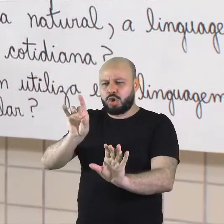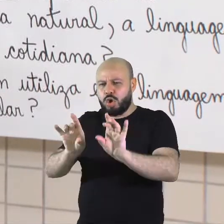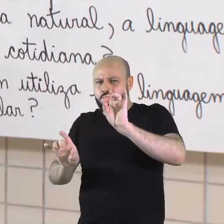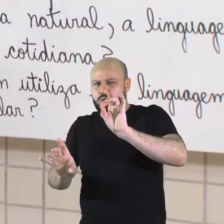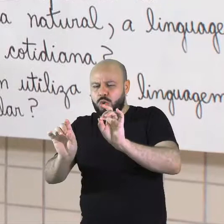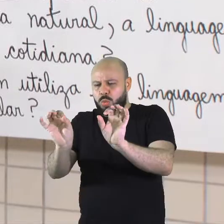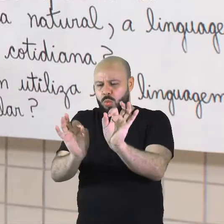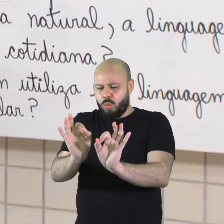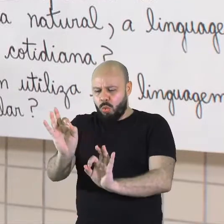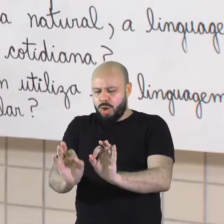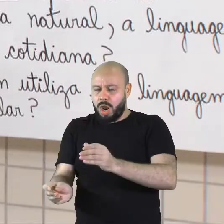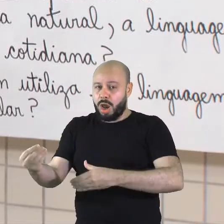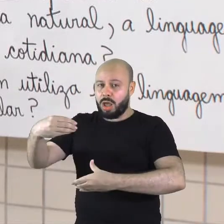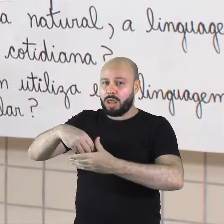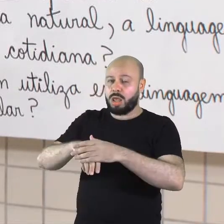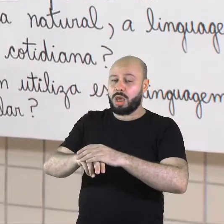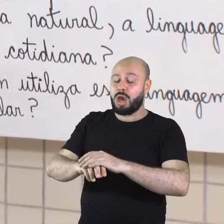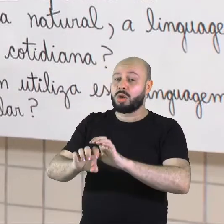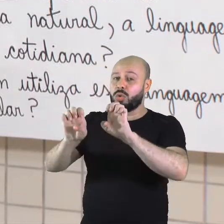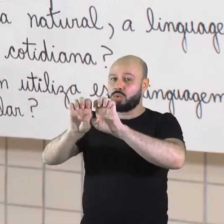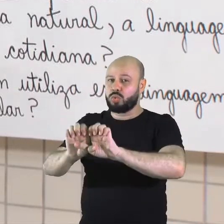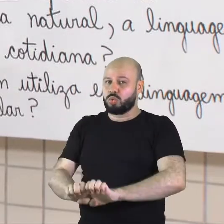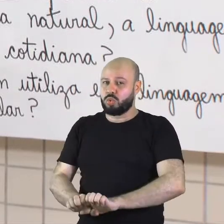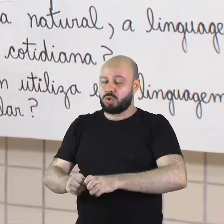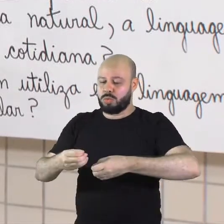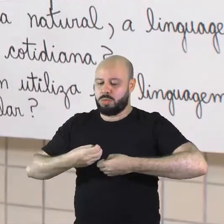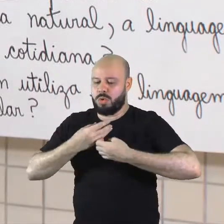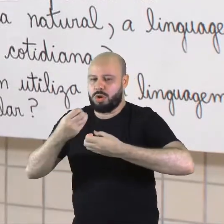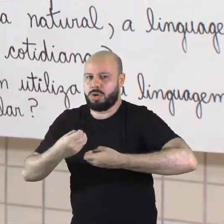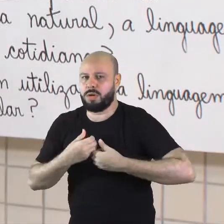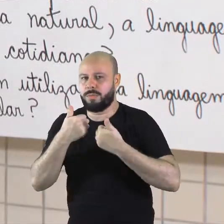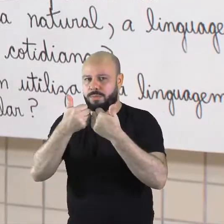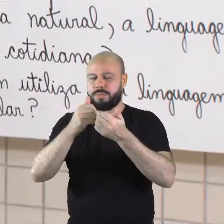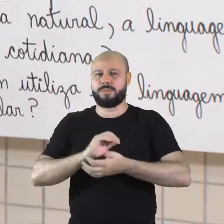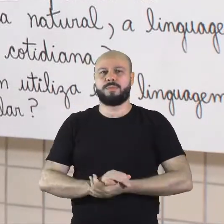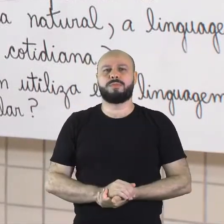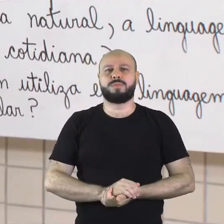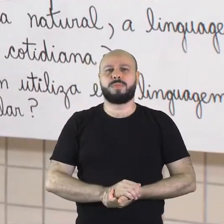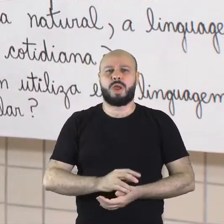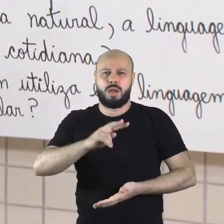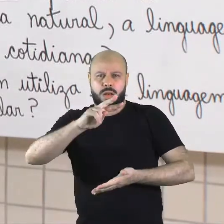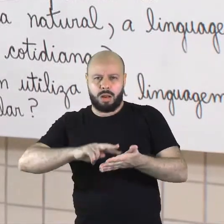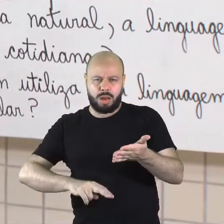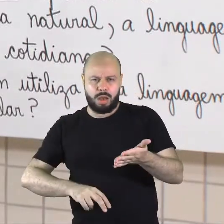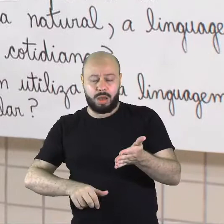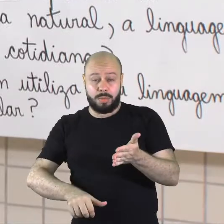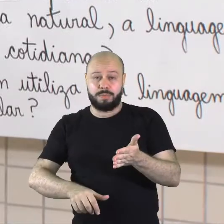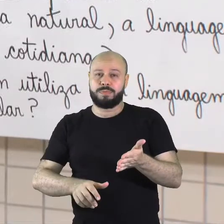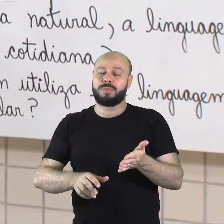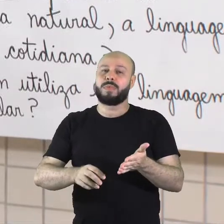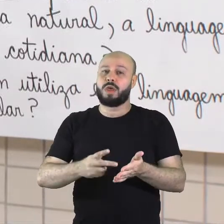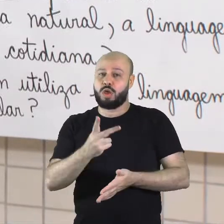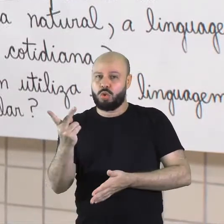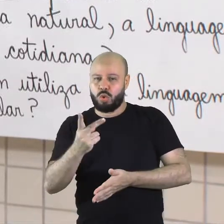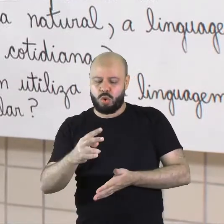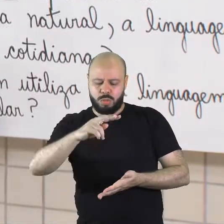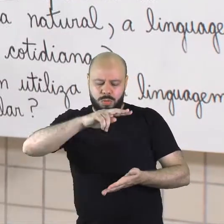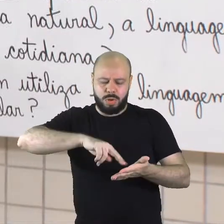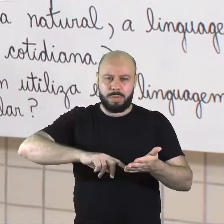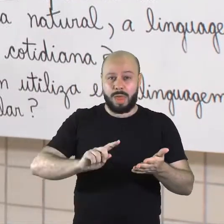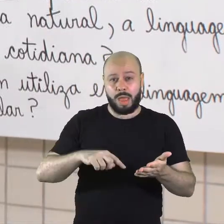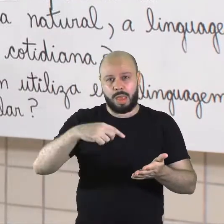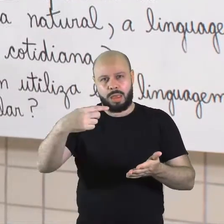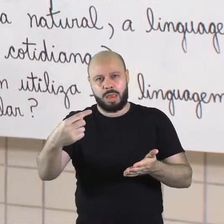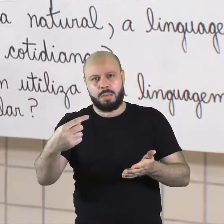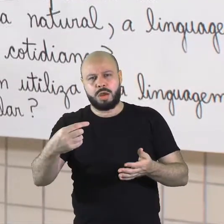das palavras dentro da estrutura do poema, certo? Então vamos ler? Primeiramente a gente vai fazer a leitura dos 2 poemas e depois a gente